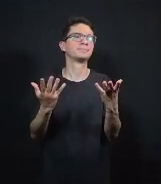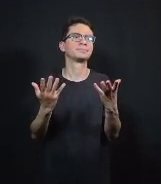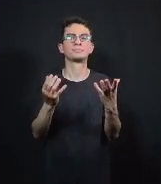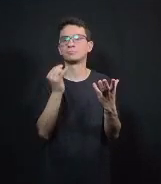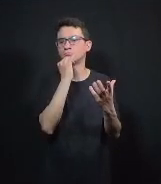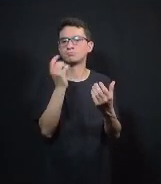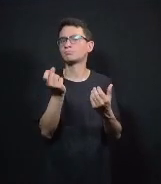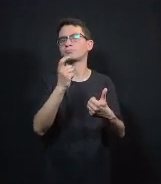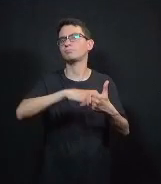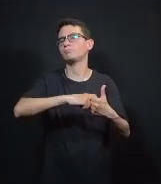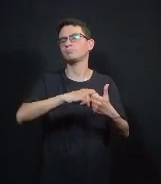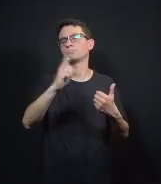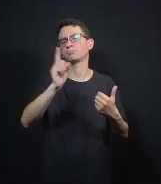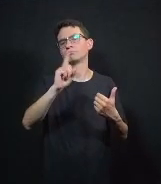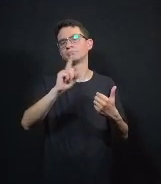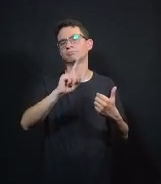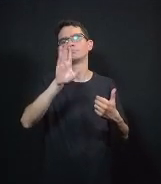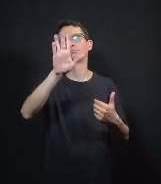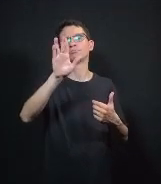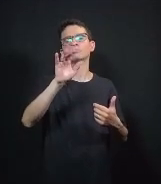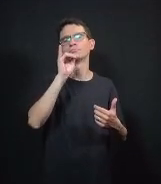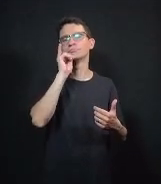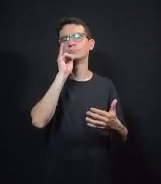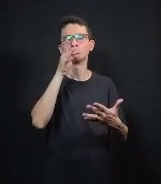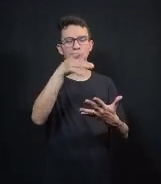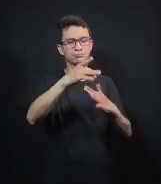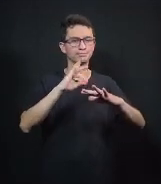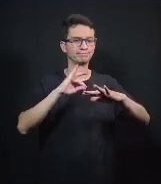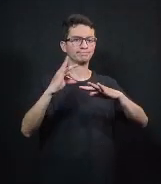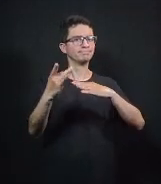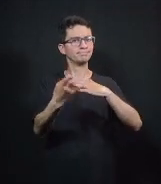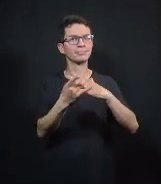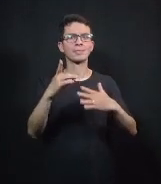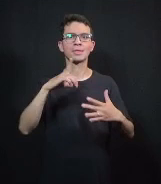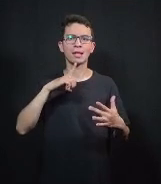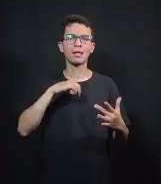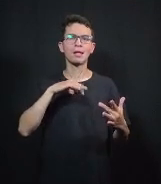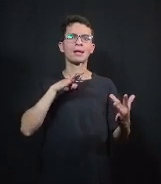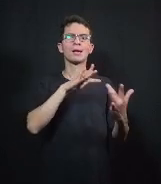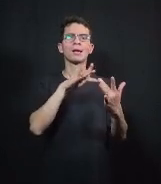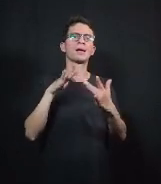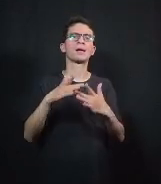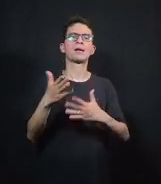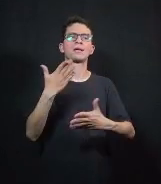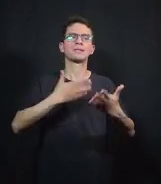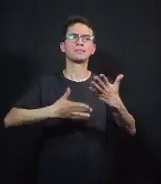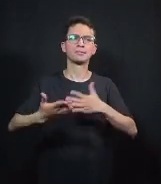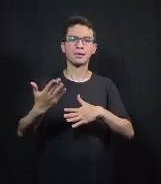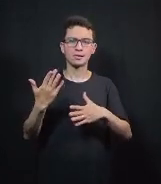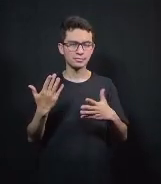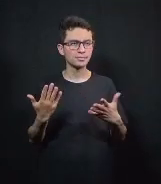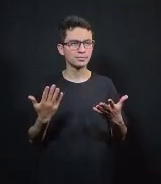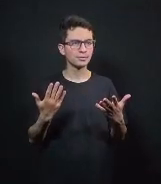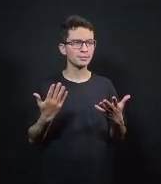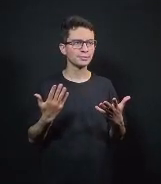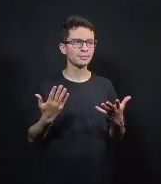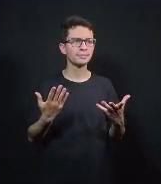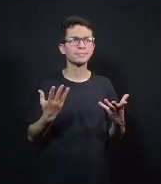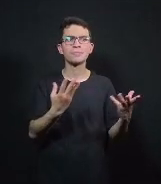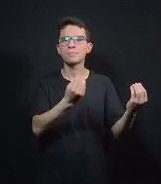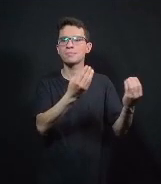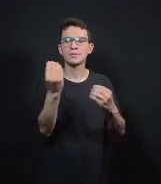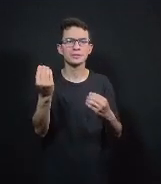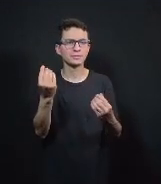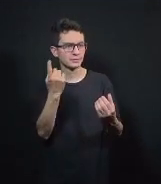volta. Nas mídias sociais, é bastante interativo, né? O Castells fala, é um formato um, muitos, muitos um. Pega a